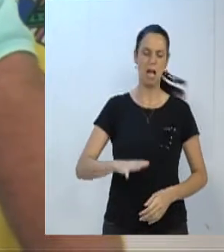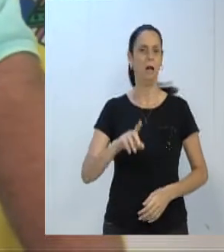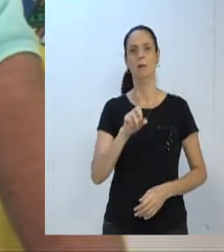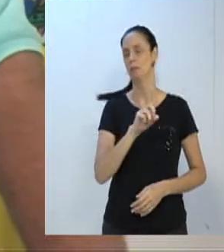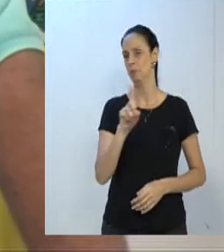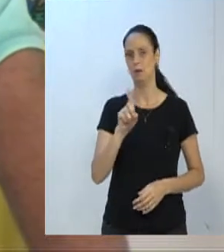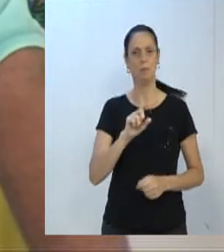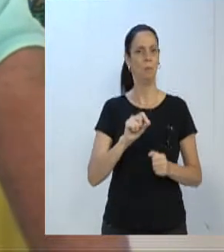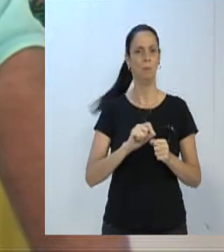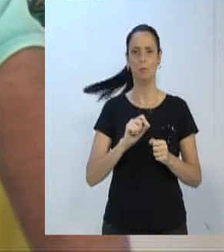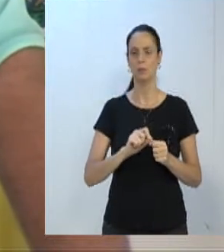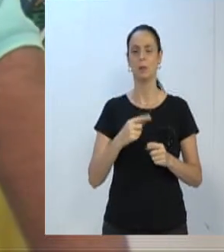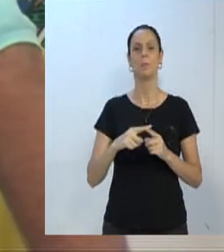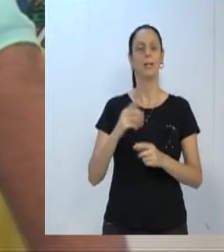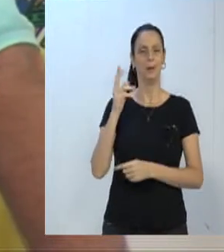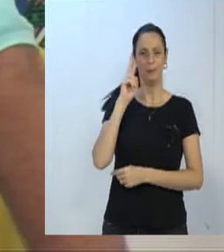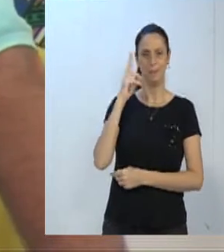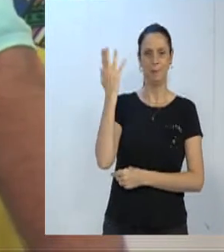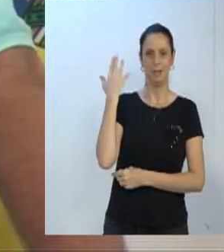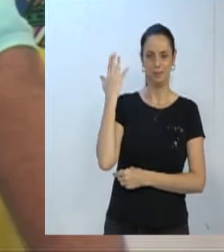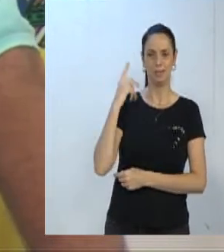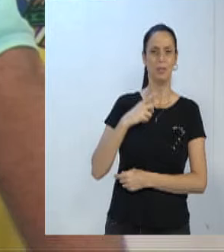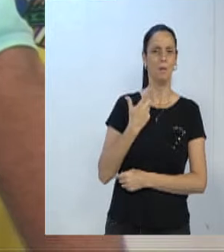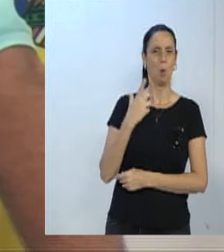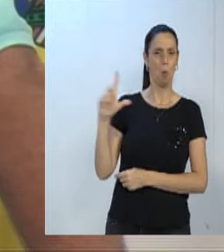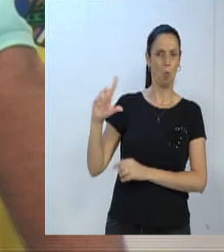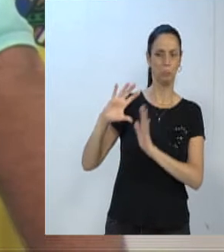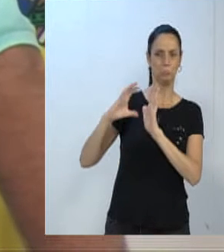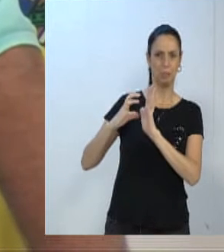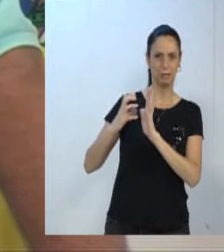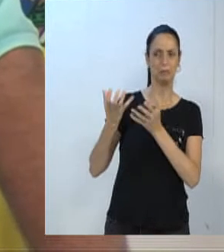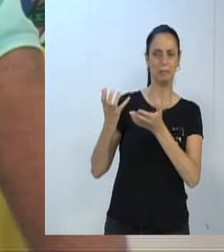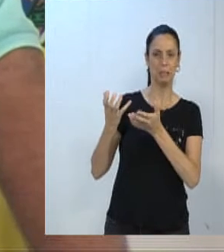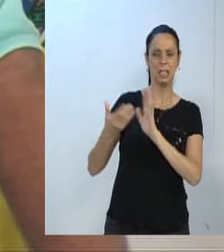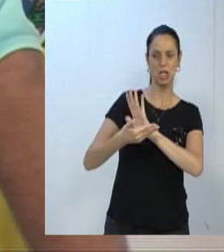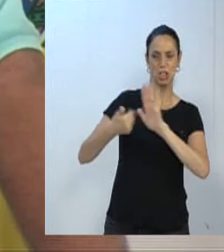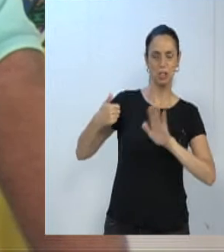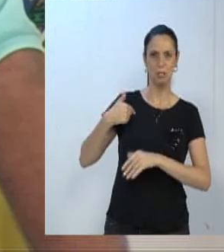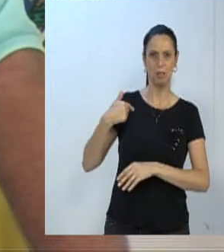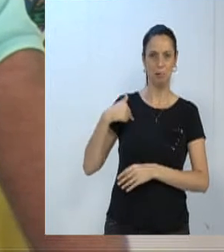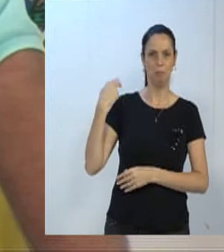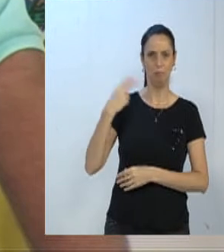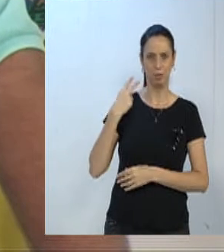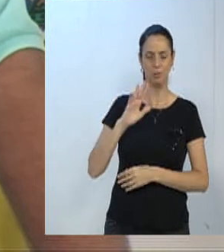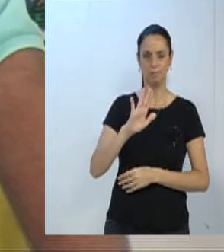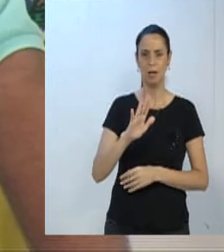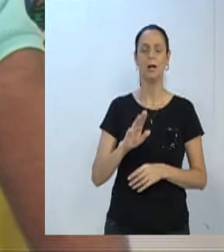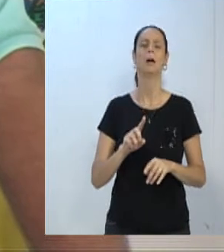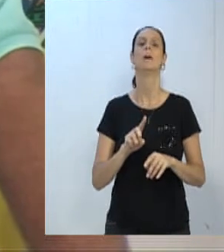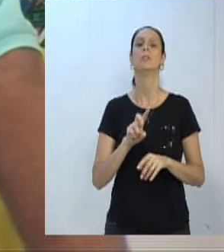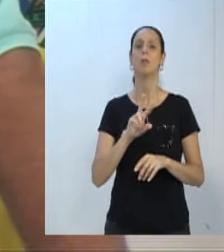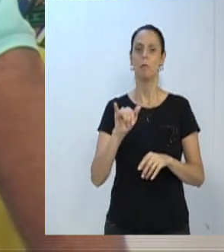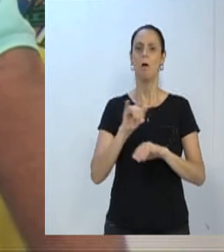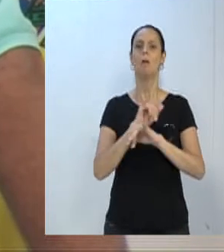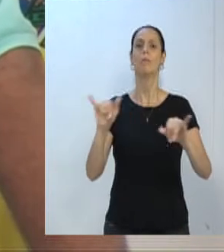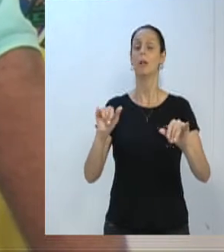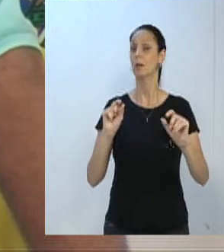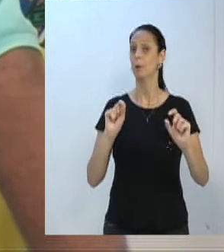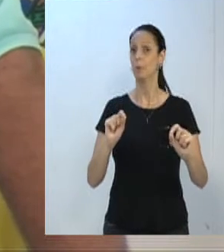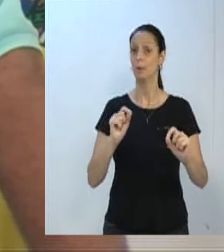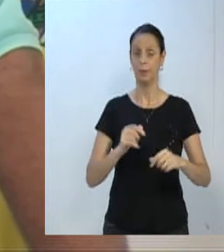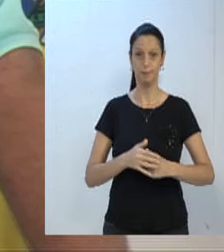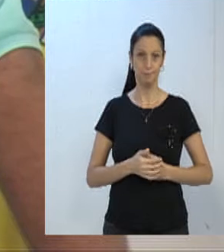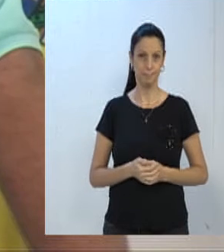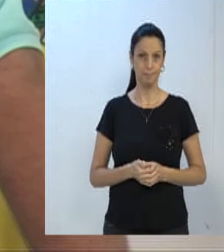quando um partido que escassar meu mandato lá atrás não vou aqui mas só quero deixar o recado